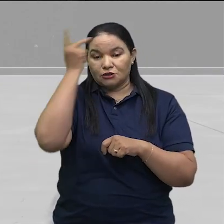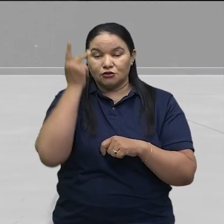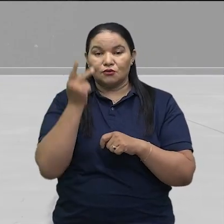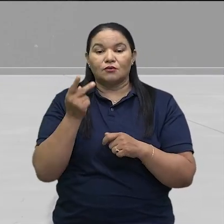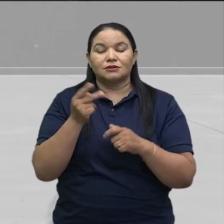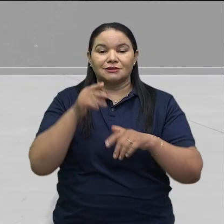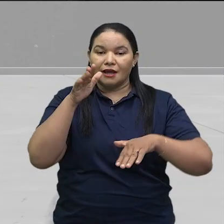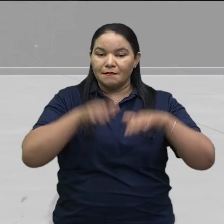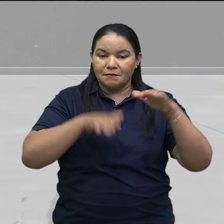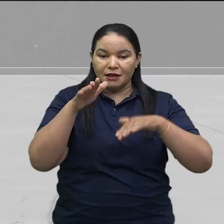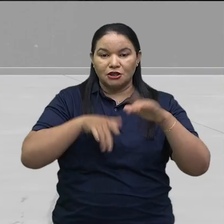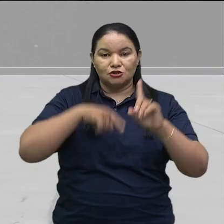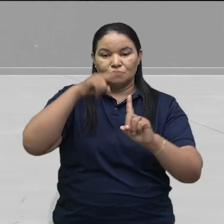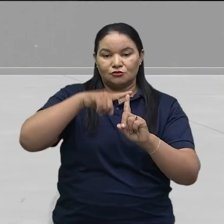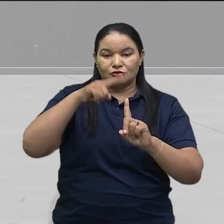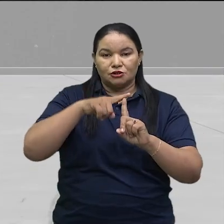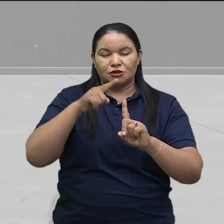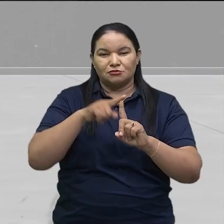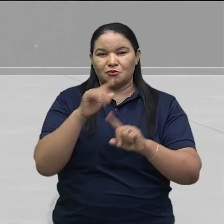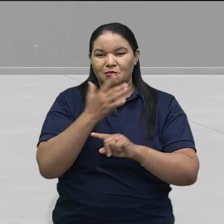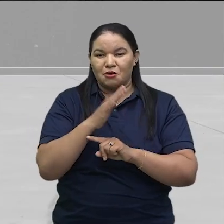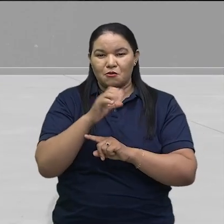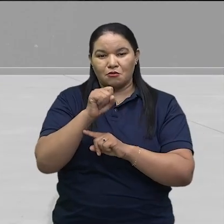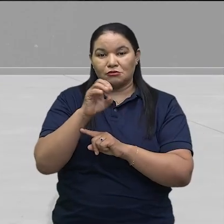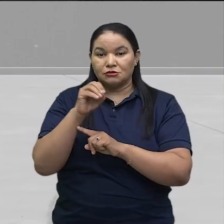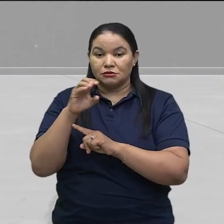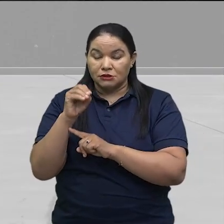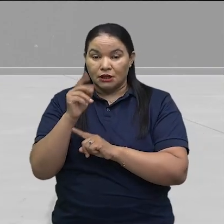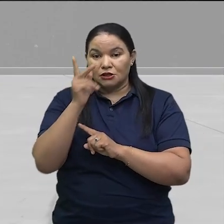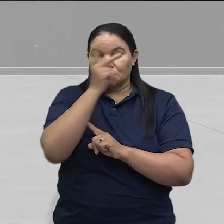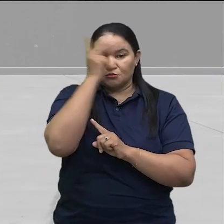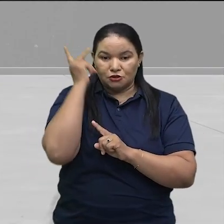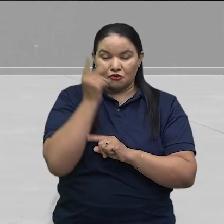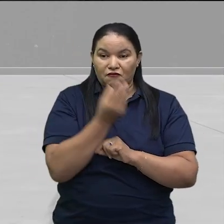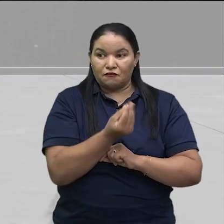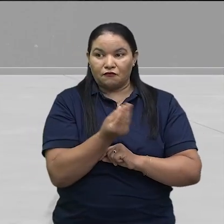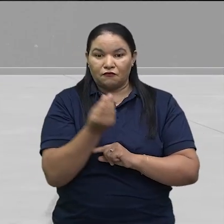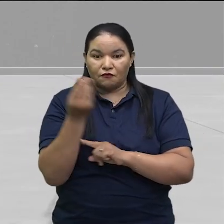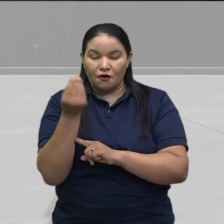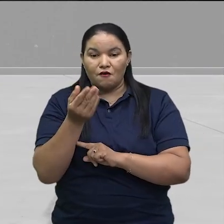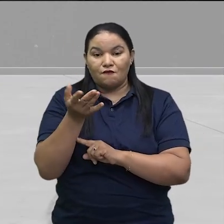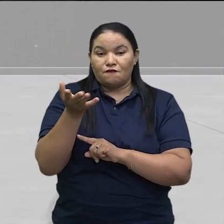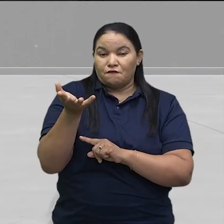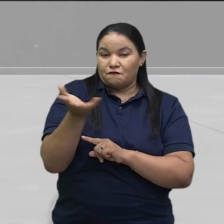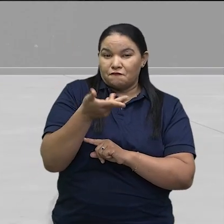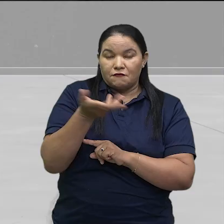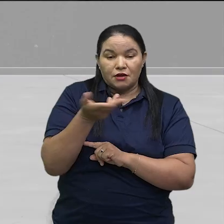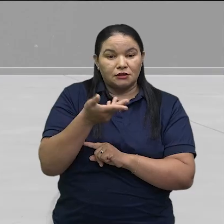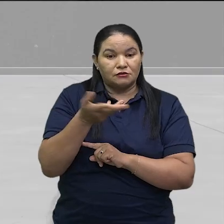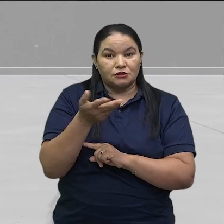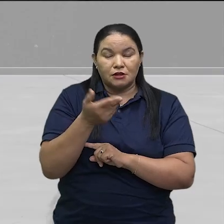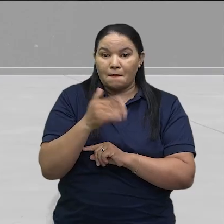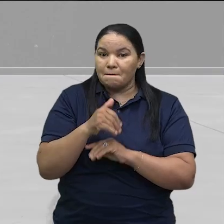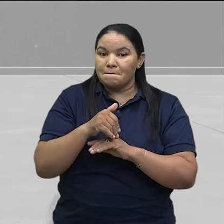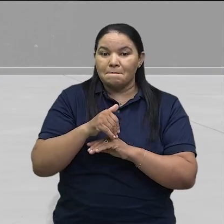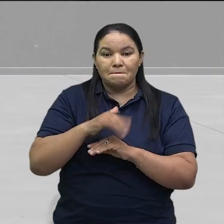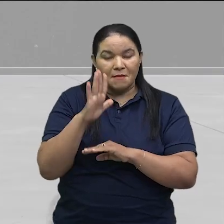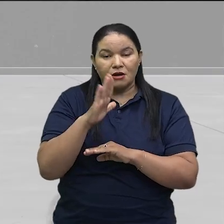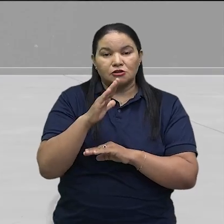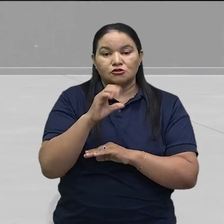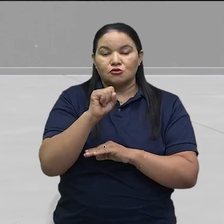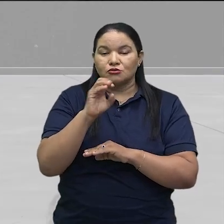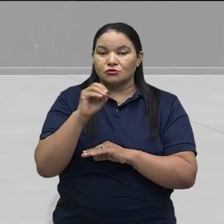do modelo, até 800 pessoas viajando numa velocidade que ultrapassa